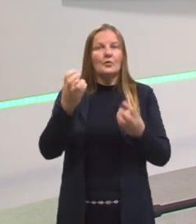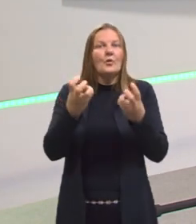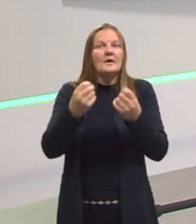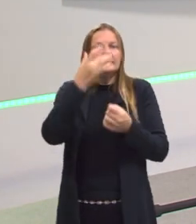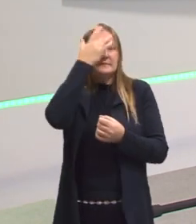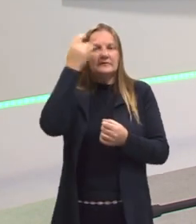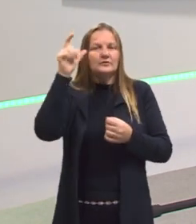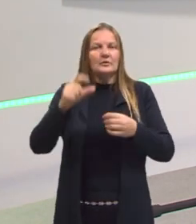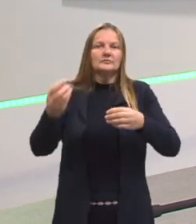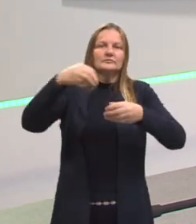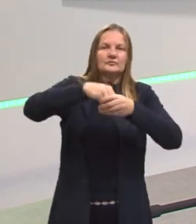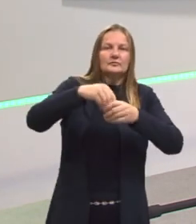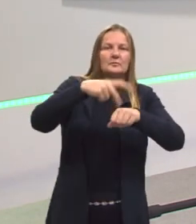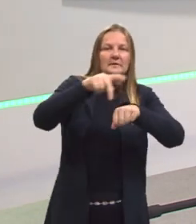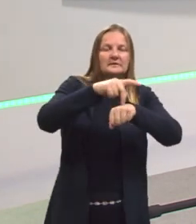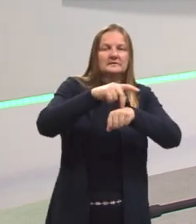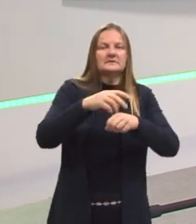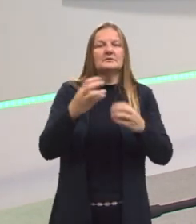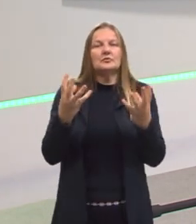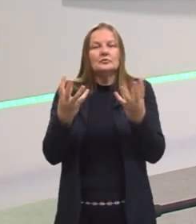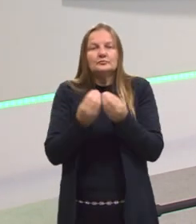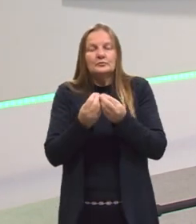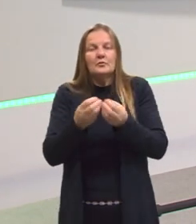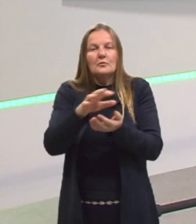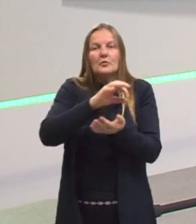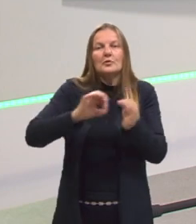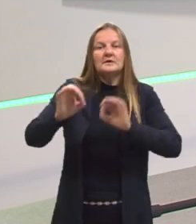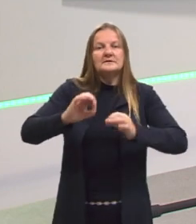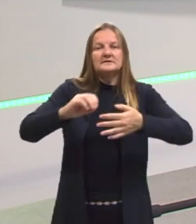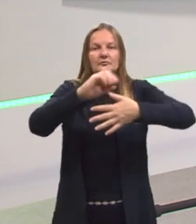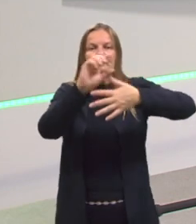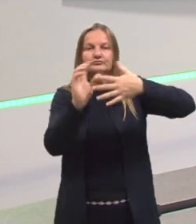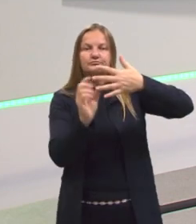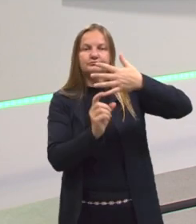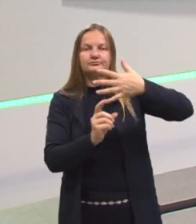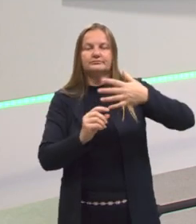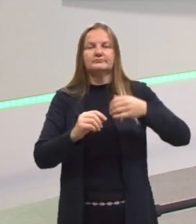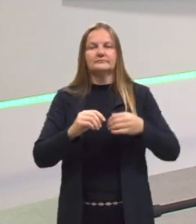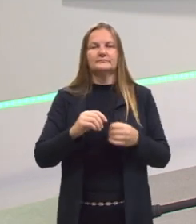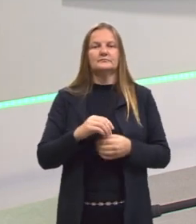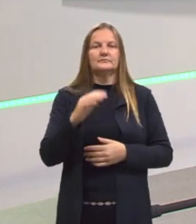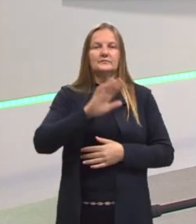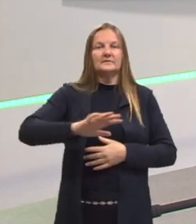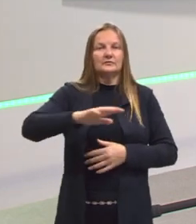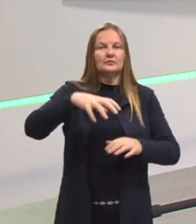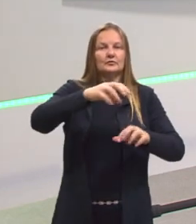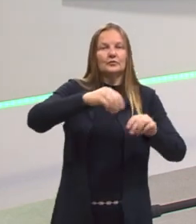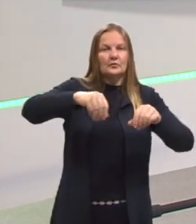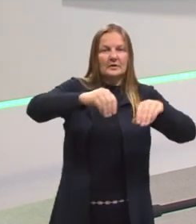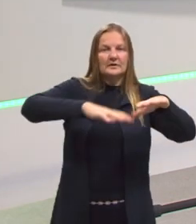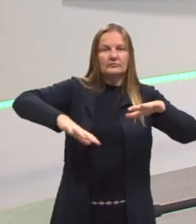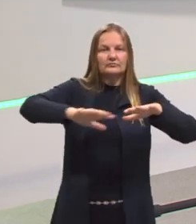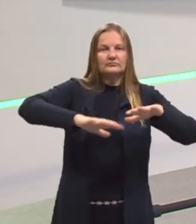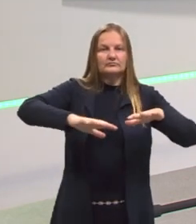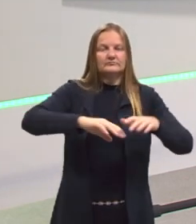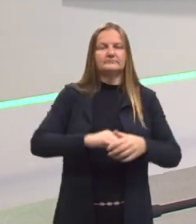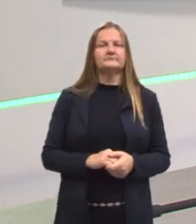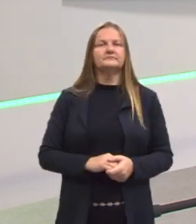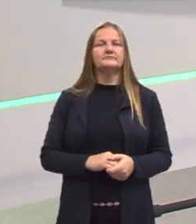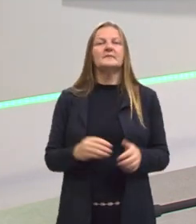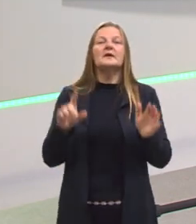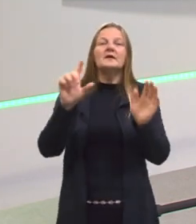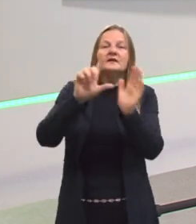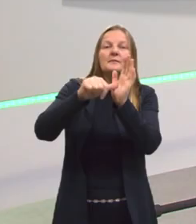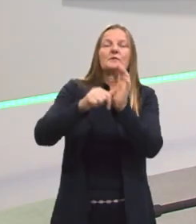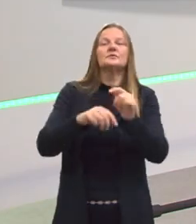quantidade de pessoas povoado é se elas estão distribuídos distribuídas né no nosso território Oi e aí